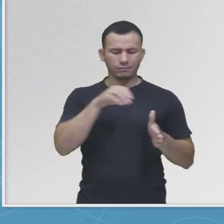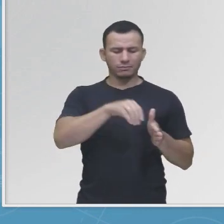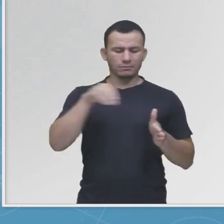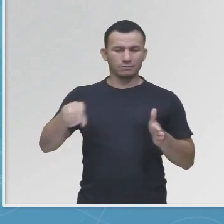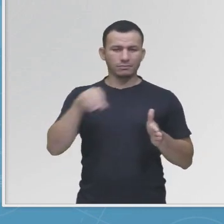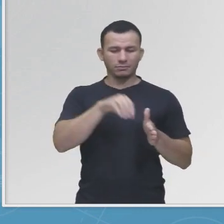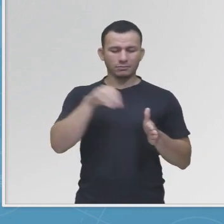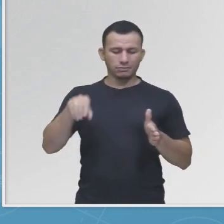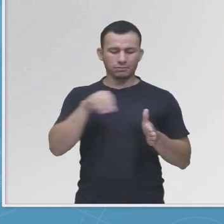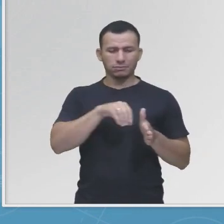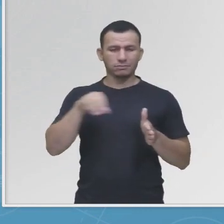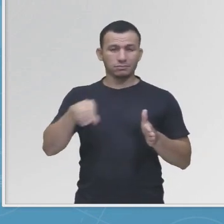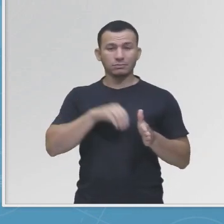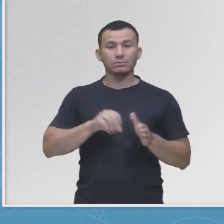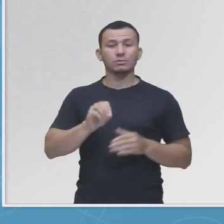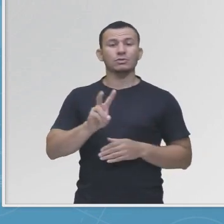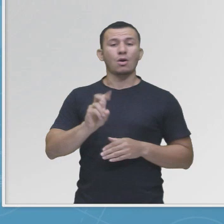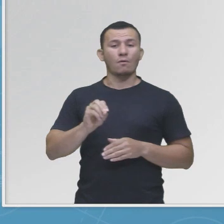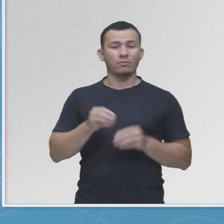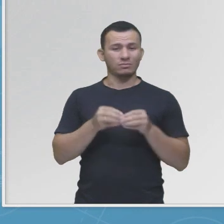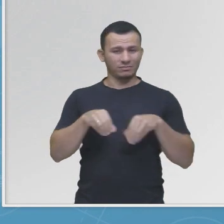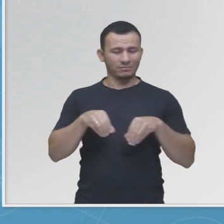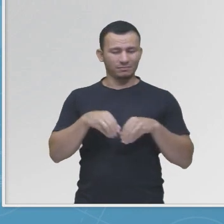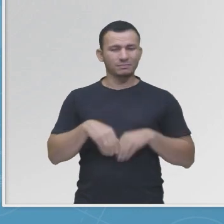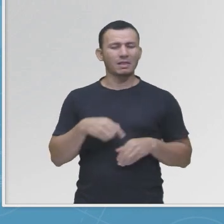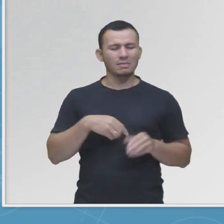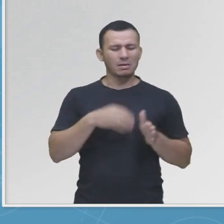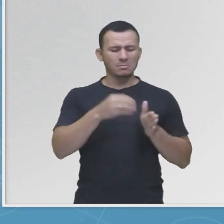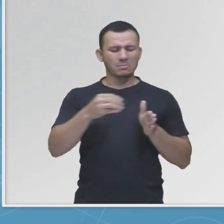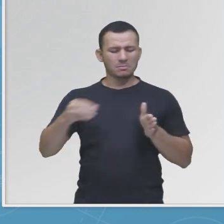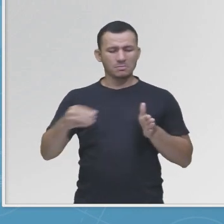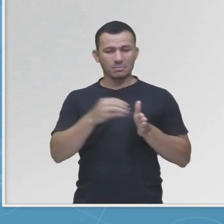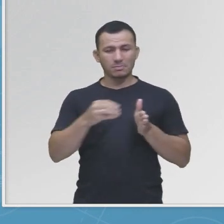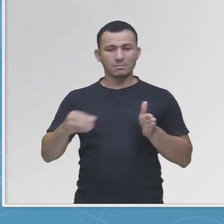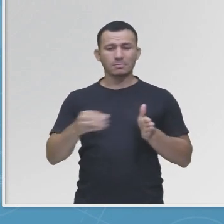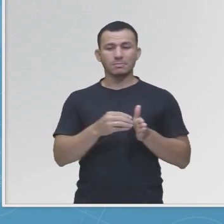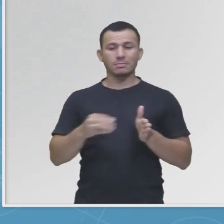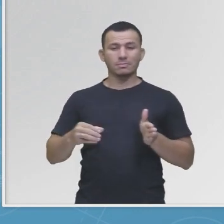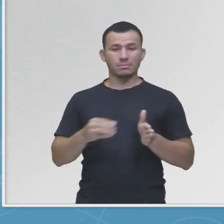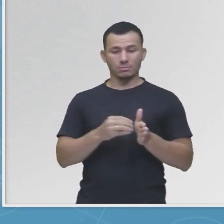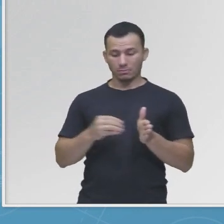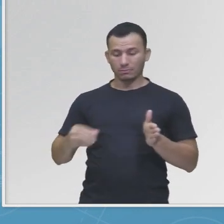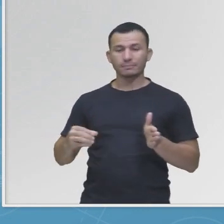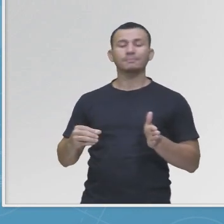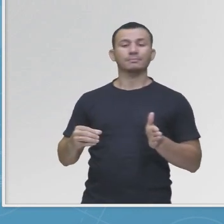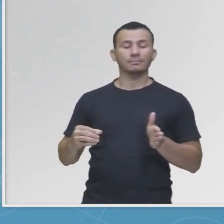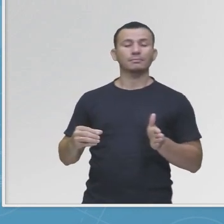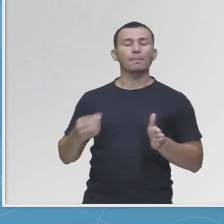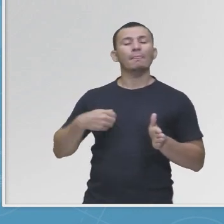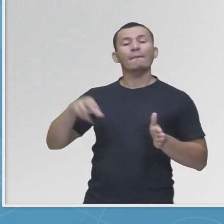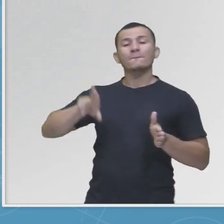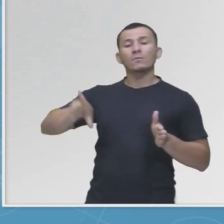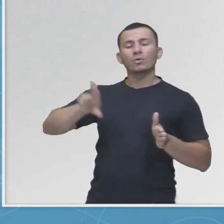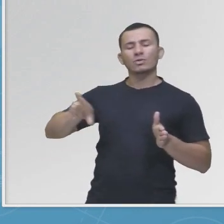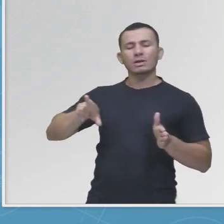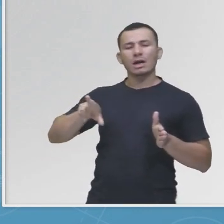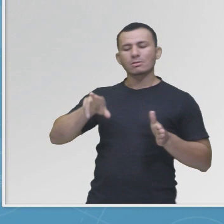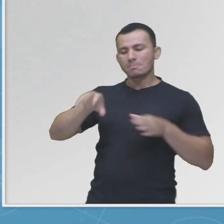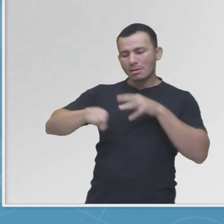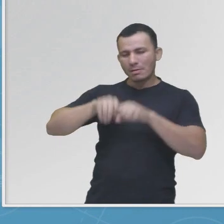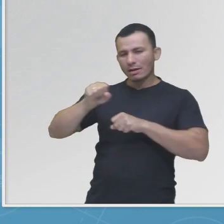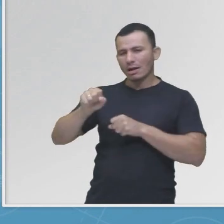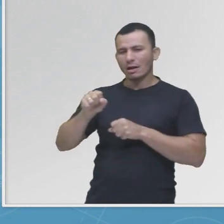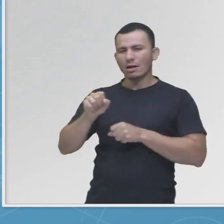totalmente cheia e que, em determinada situação, foram utilizados alguns ovos, né,